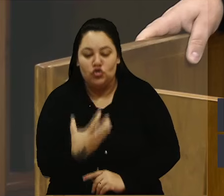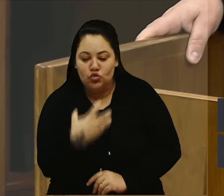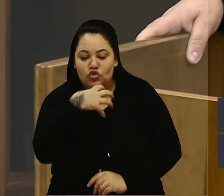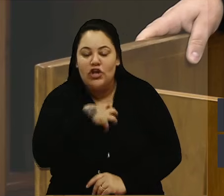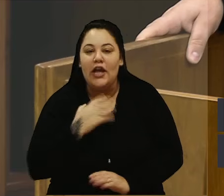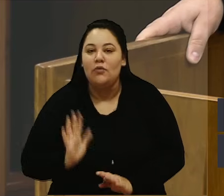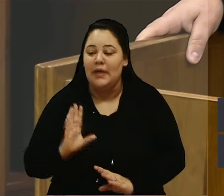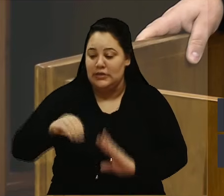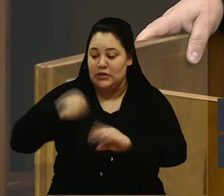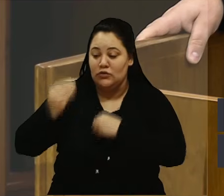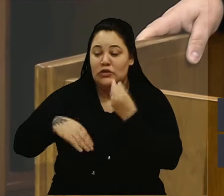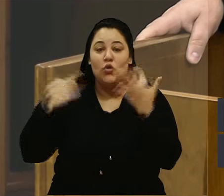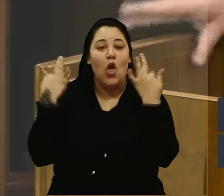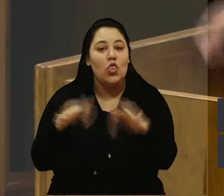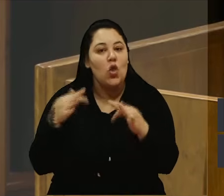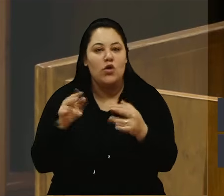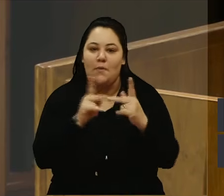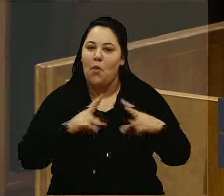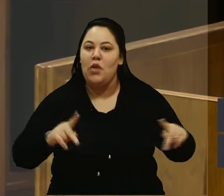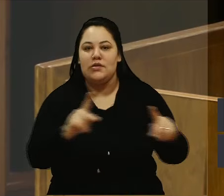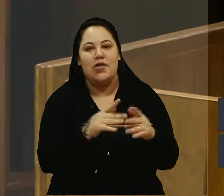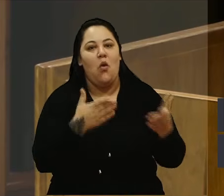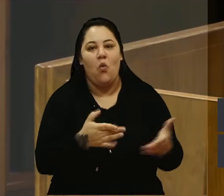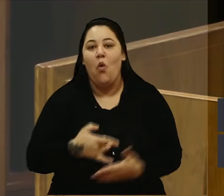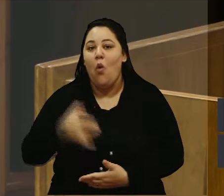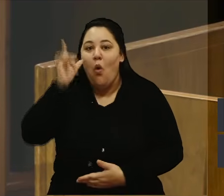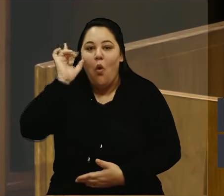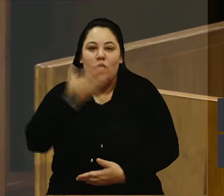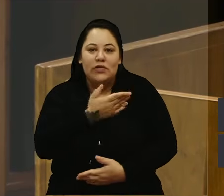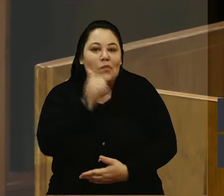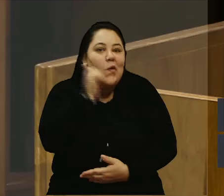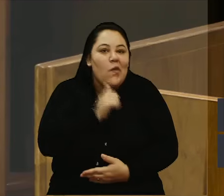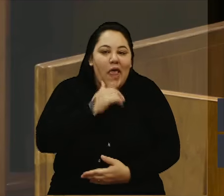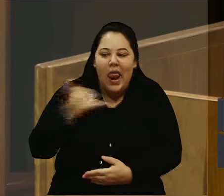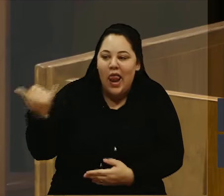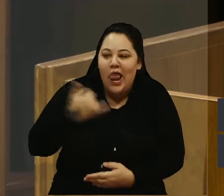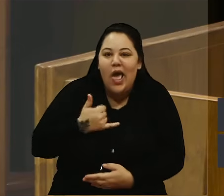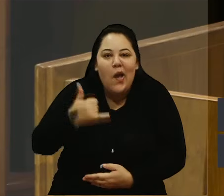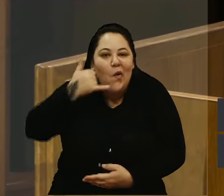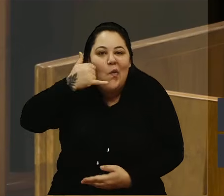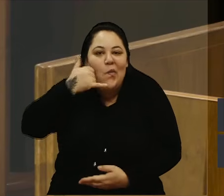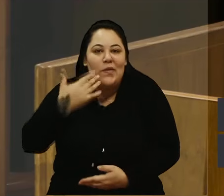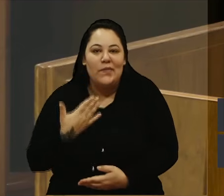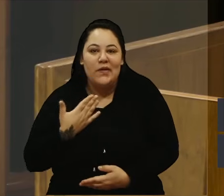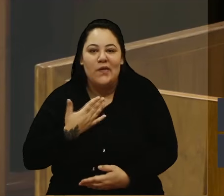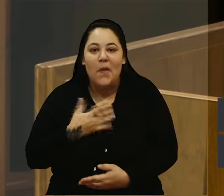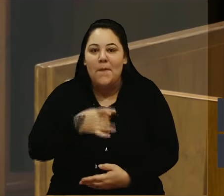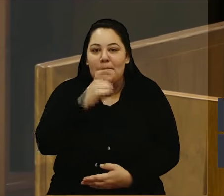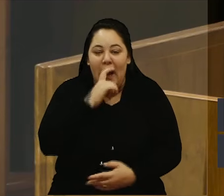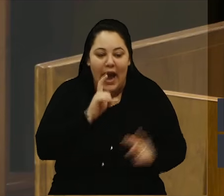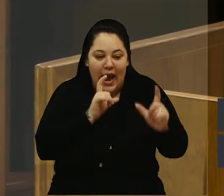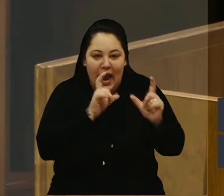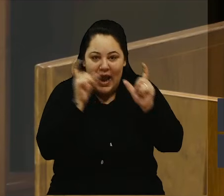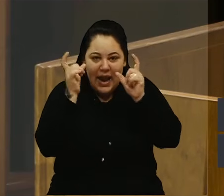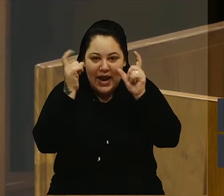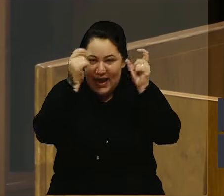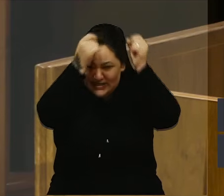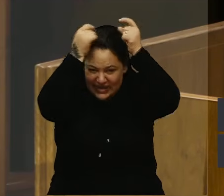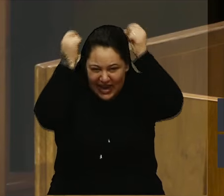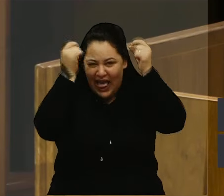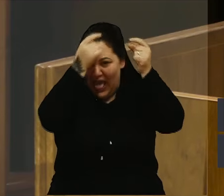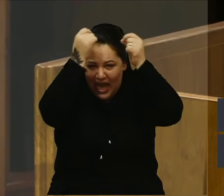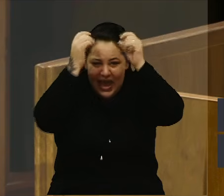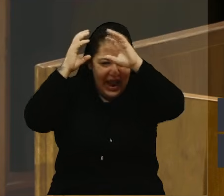eu sinto a dor da população. Ontem uma senhora me ligou que o pai dela tá com câncer na cabeça, a cirurgia marcada para ontem